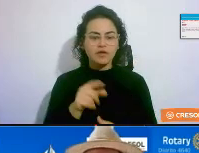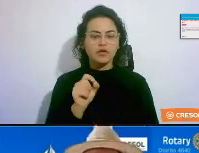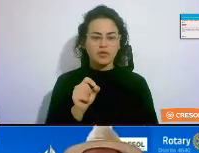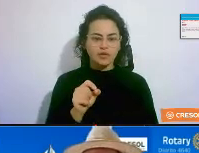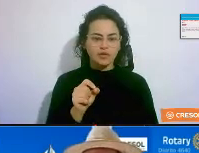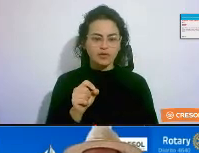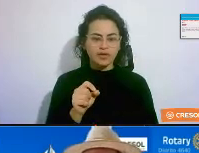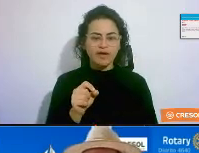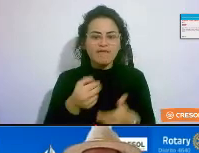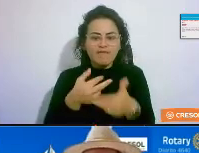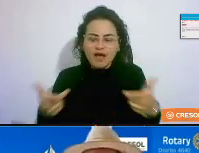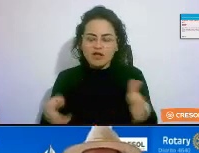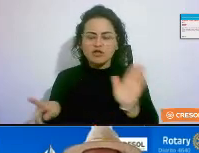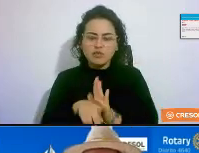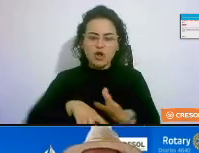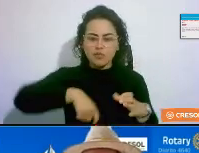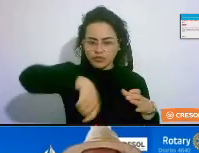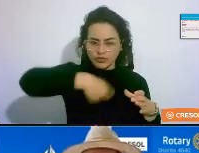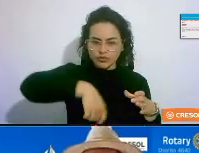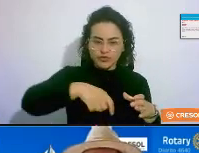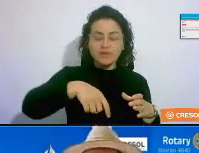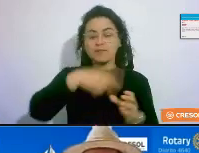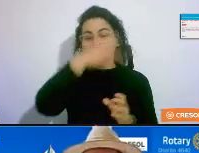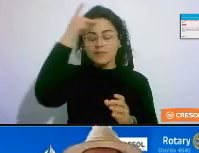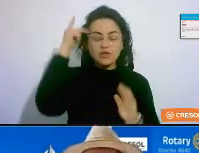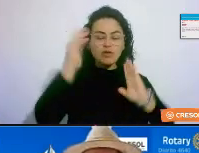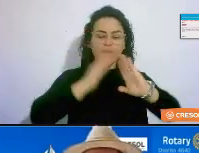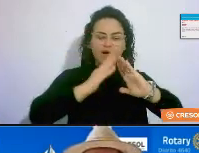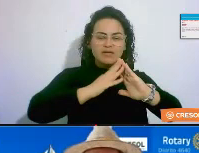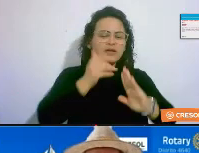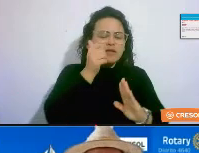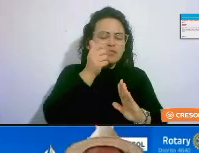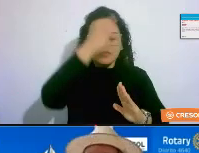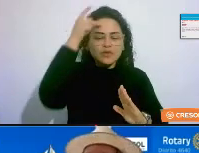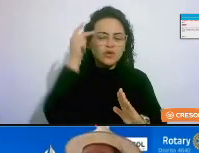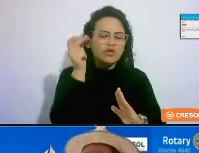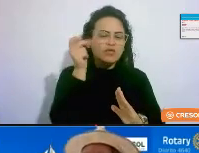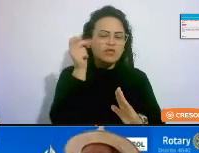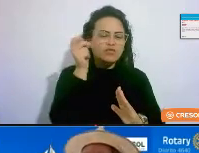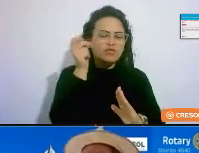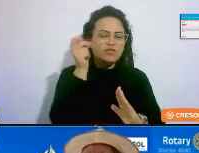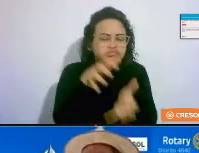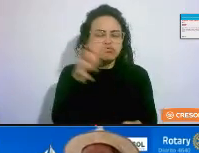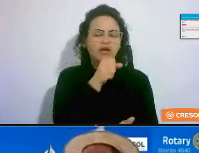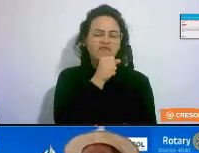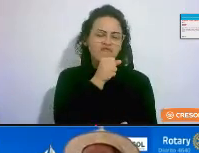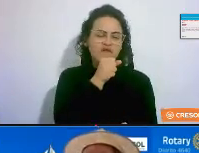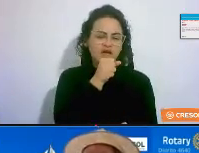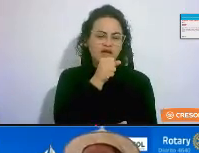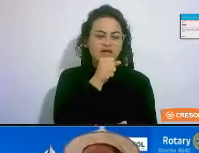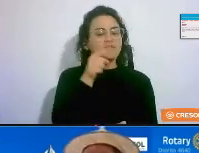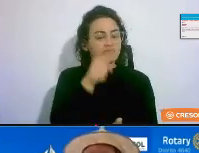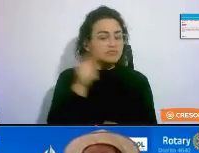cozinha para os lares dos idosos São Vicente de Paulo. Tudo isso é maravilhoso, porque quando você ajuda o